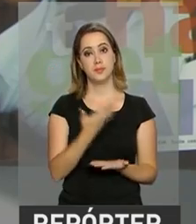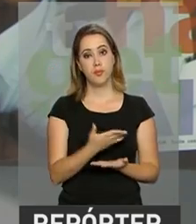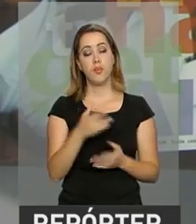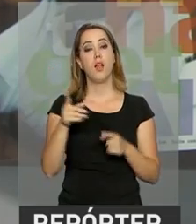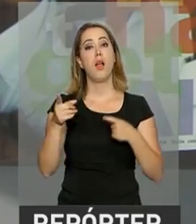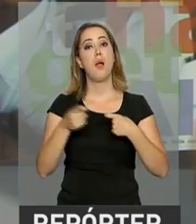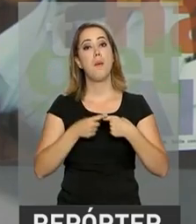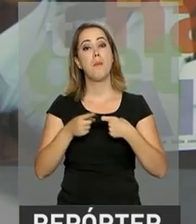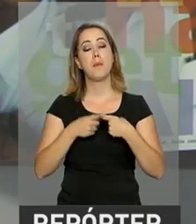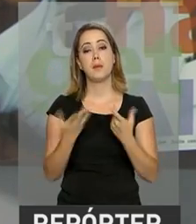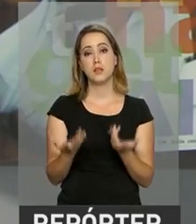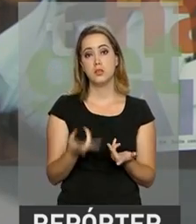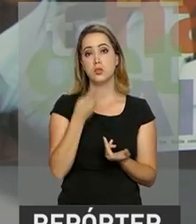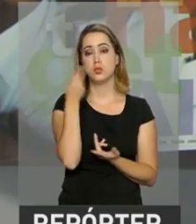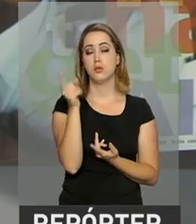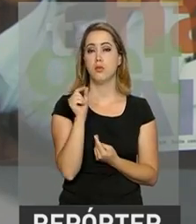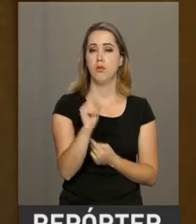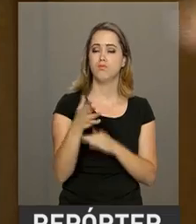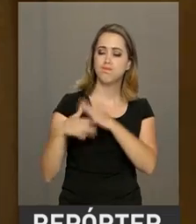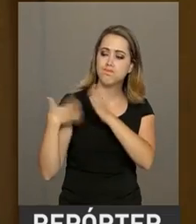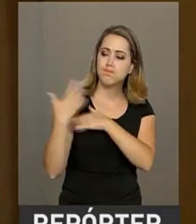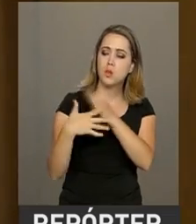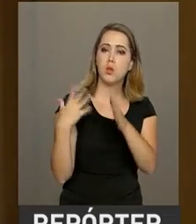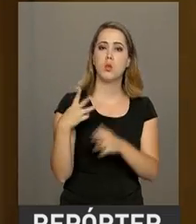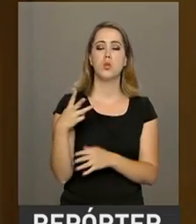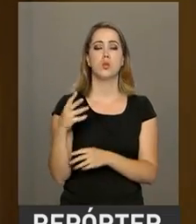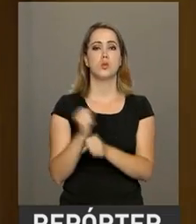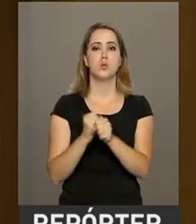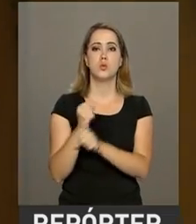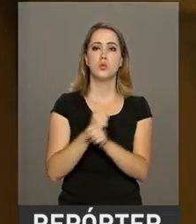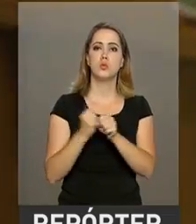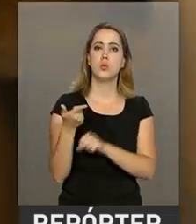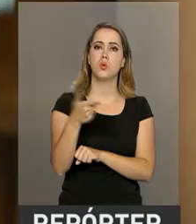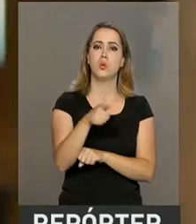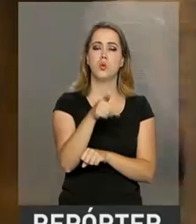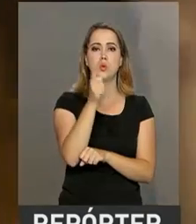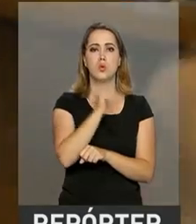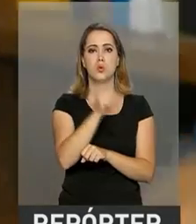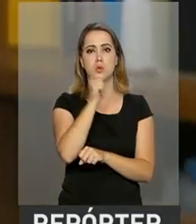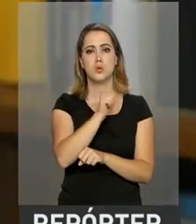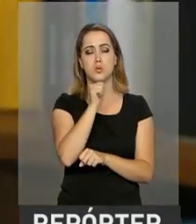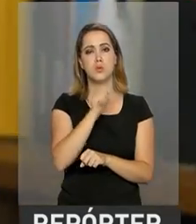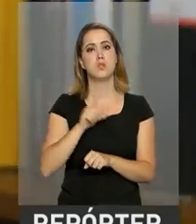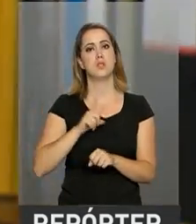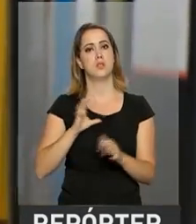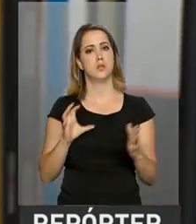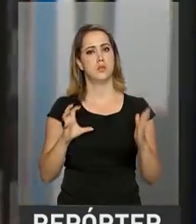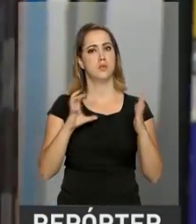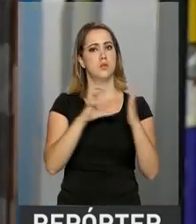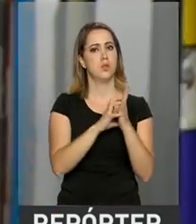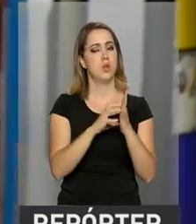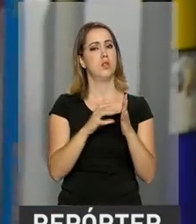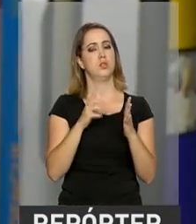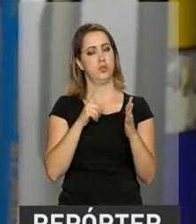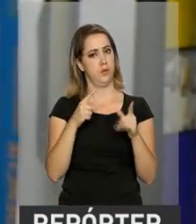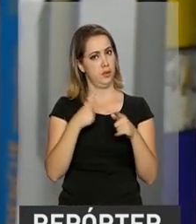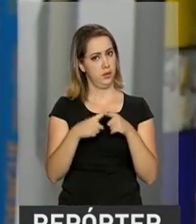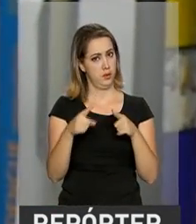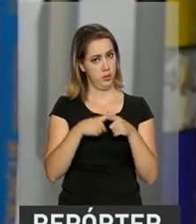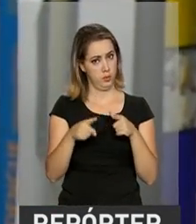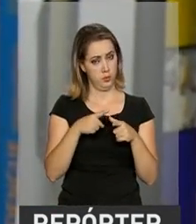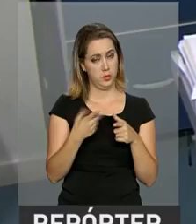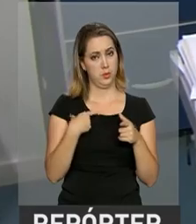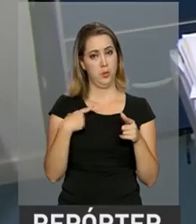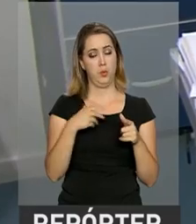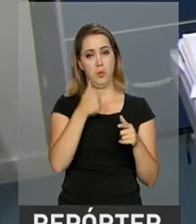Márcia Letícia Cruz nos últimos anos outras gestantes soropositivas que foram infectadas por suas mães também